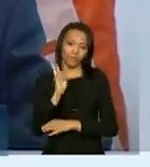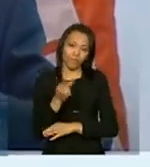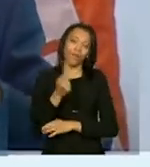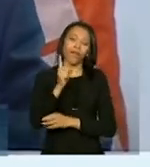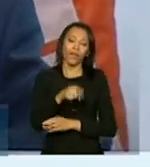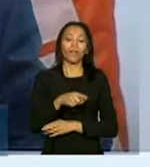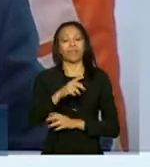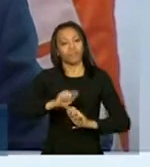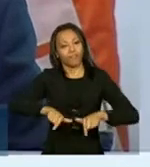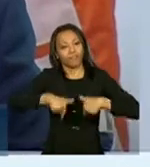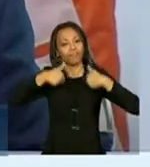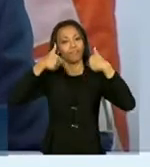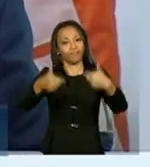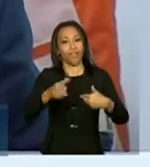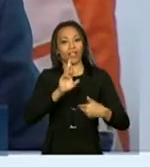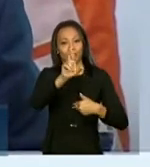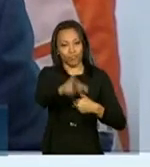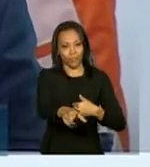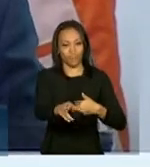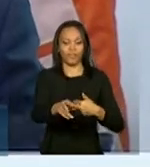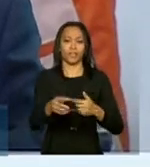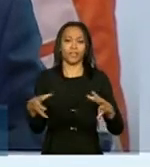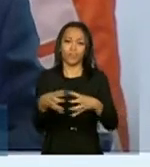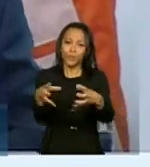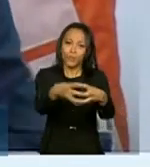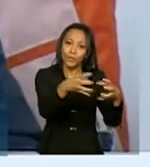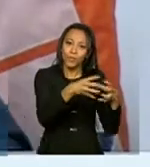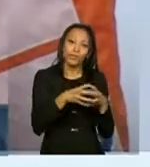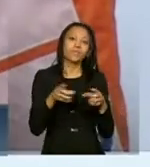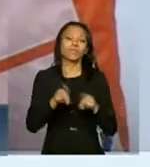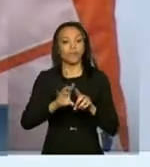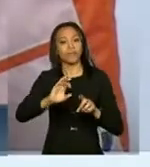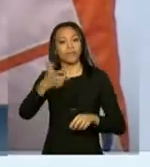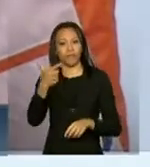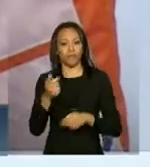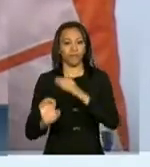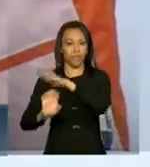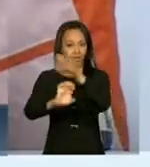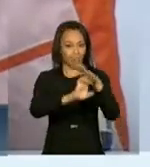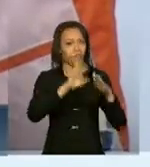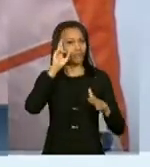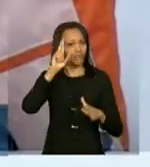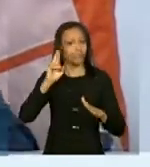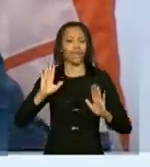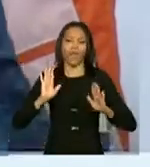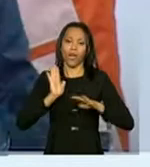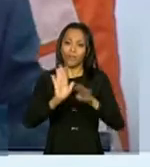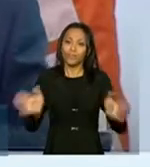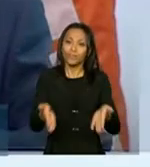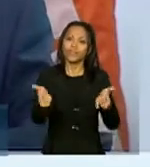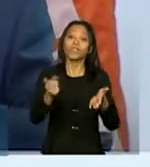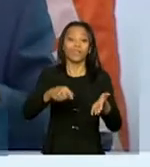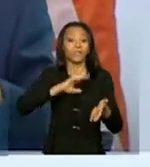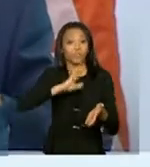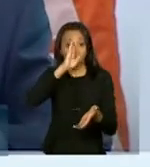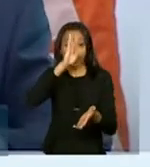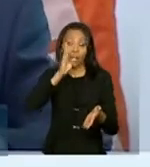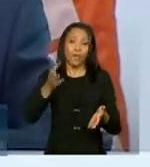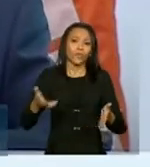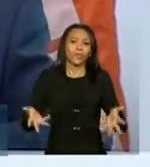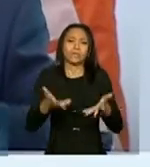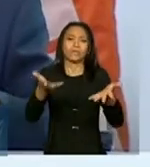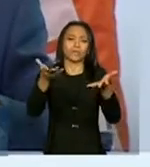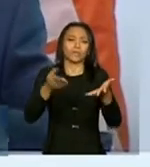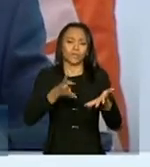reconhecimento, desse trabalho coletivo que é feito, e claro, pelo nosso empresariado. Isso é fundamental, que nós estamos aí gerando